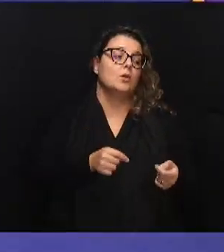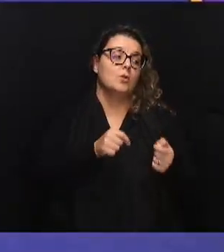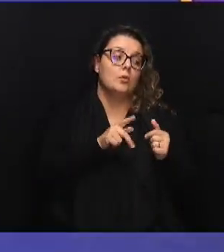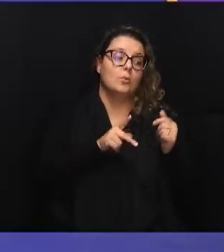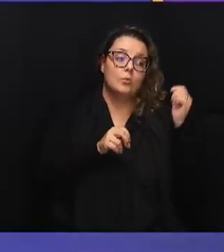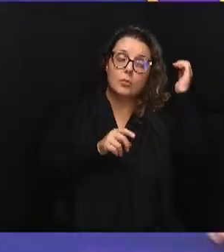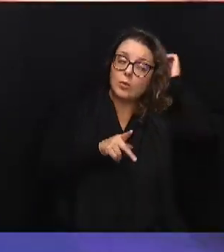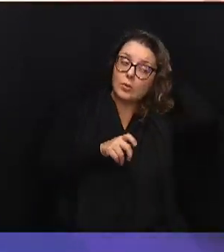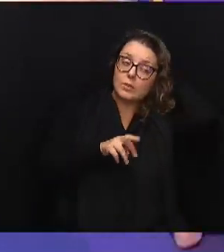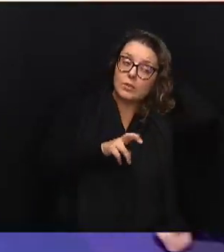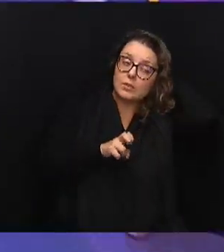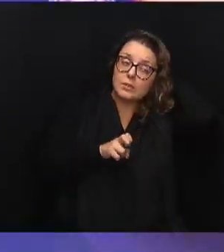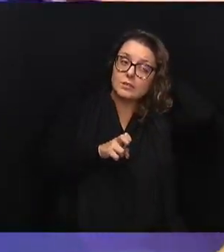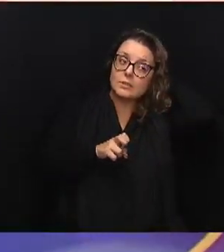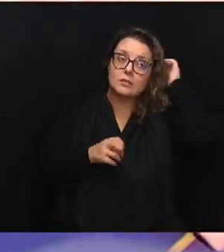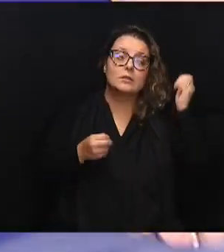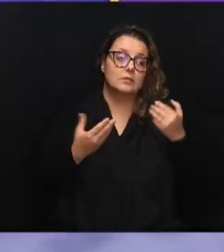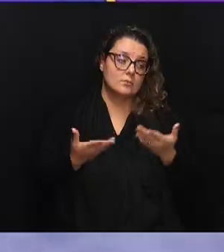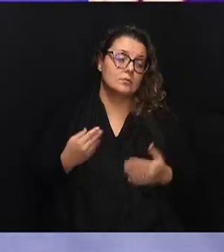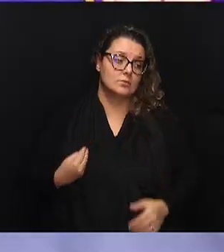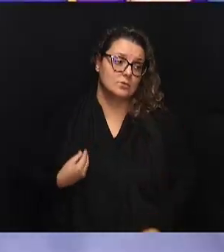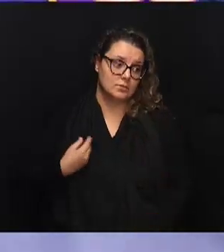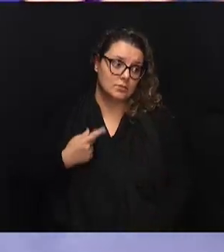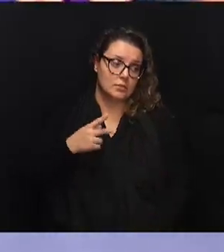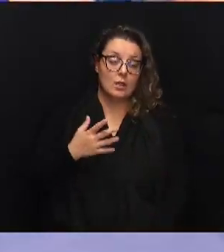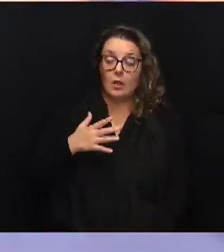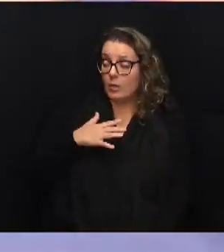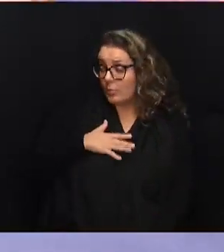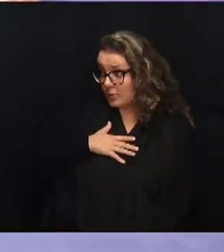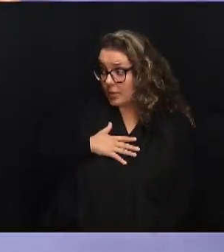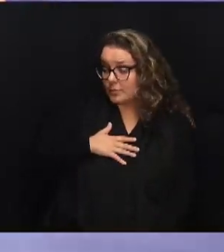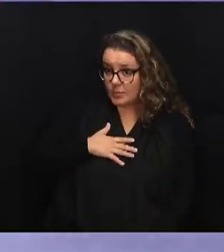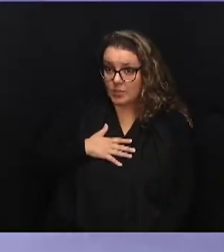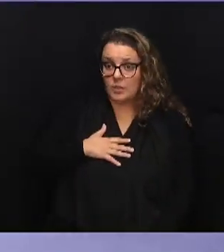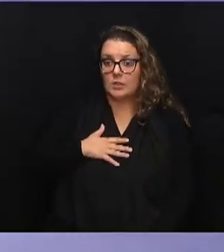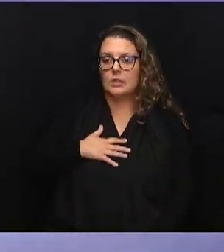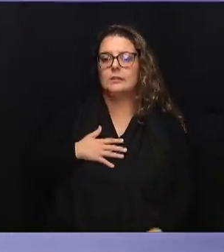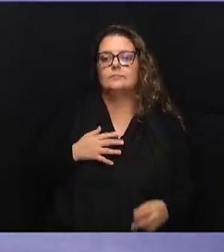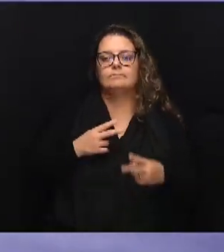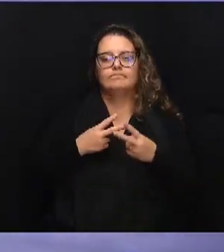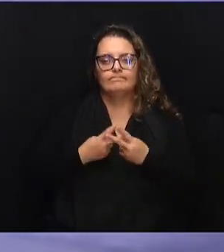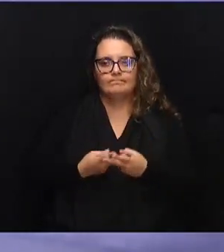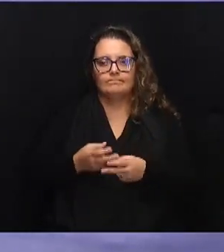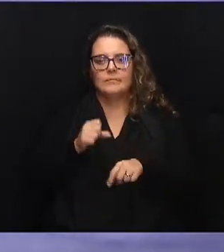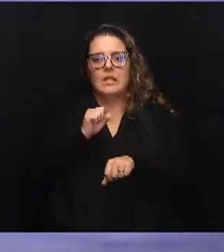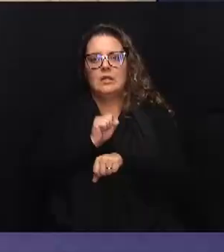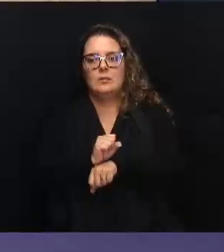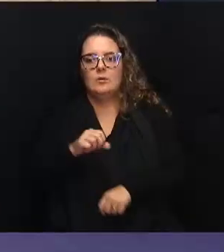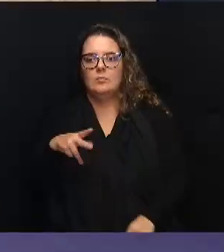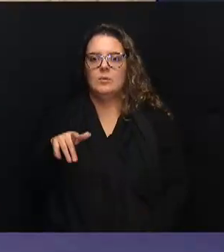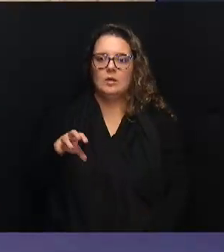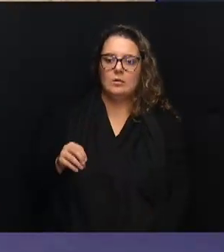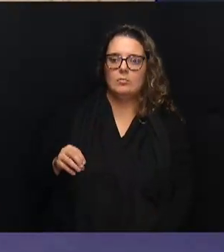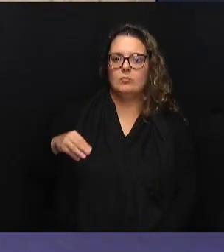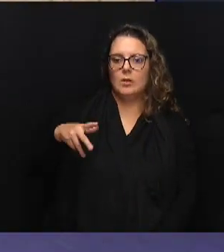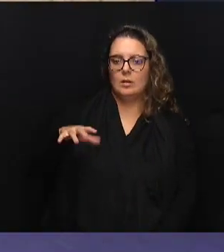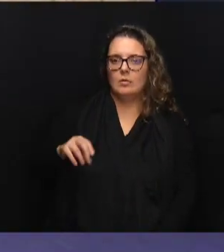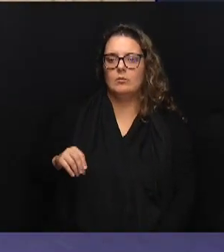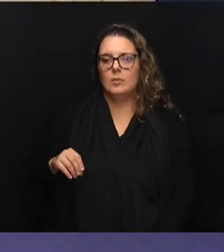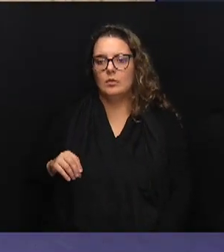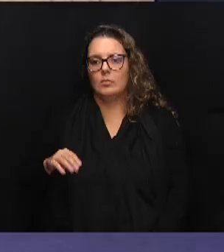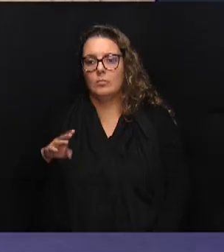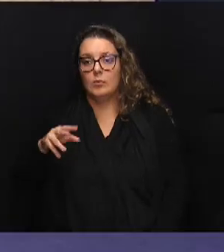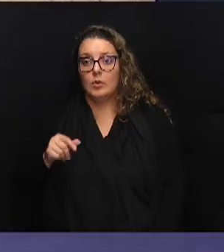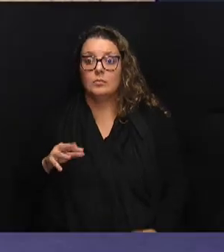poker trouxe para você? Para mim esse termo de ter paciência, de esperar uma mão boa, acho que tudo na vida, né?